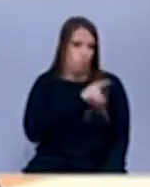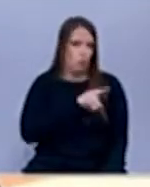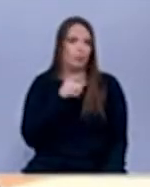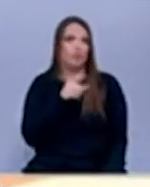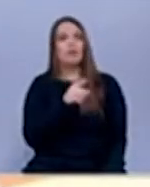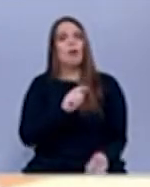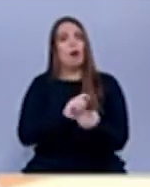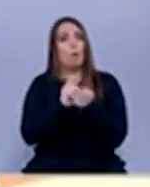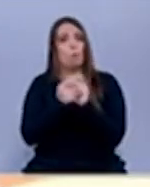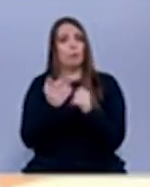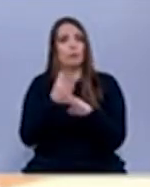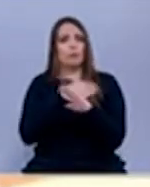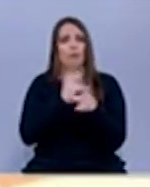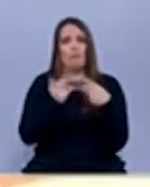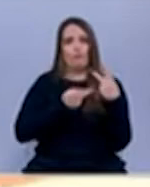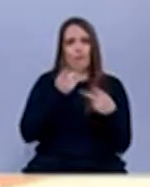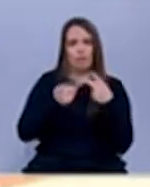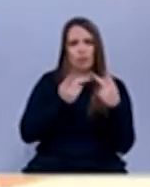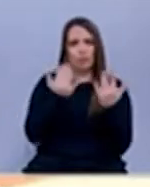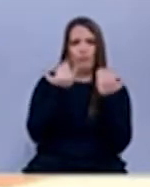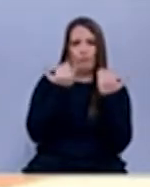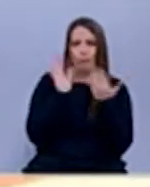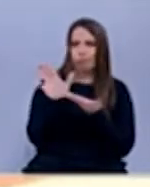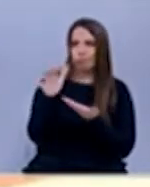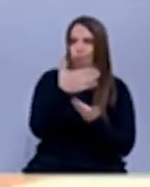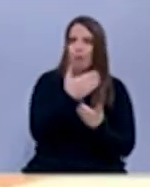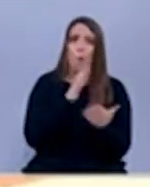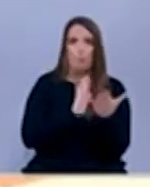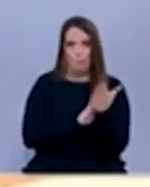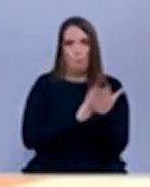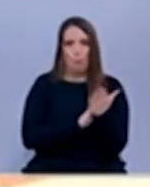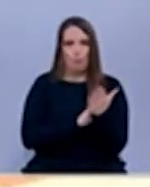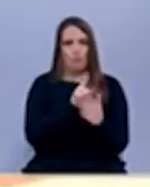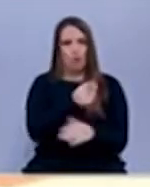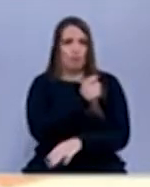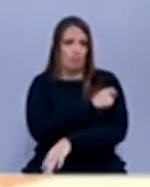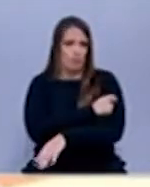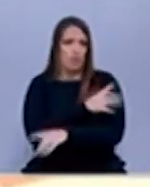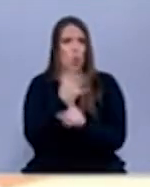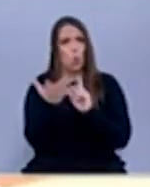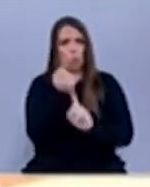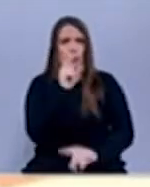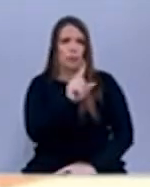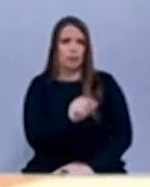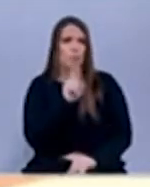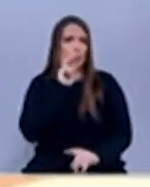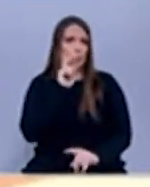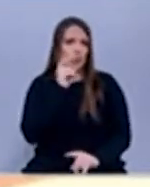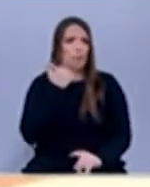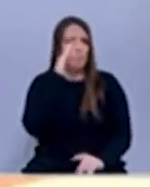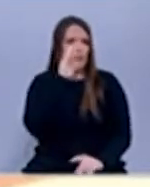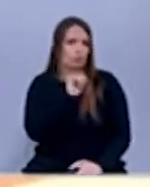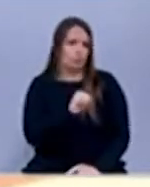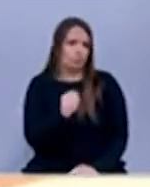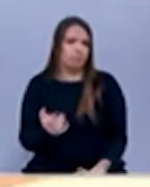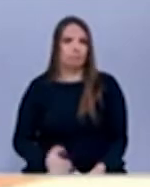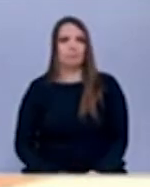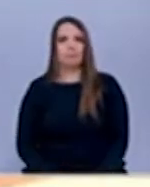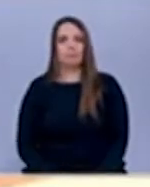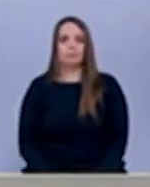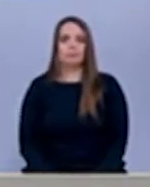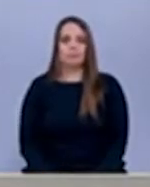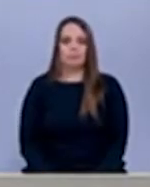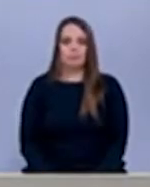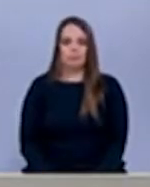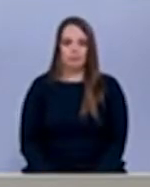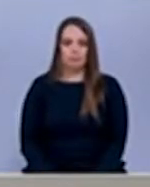alteração acontece depois de uma avaliação dos dados recolhidos que provam que o medicamento consegue também proteger os mais velhos.